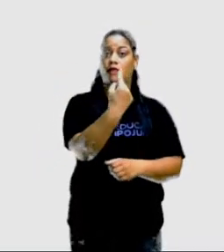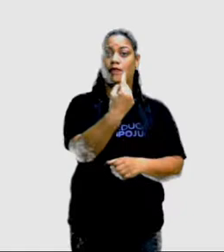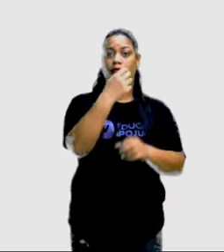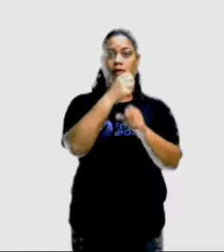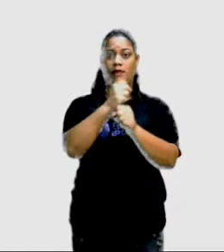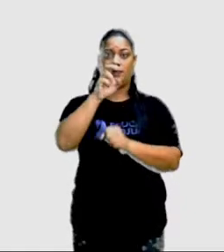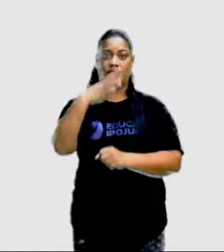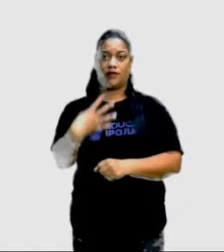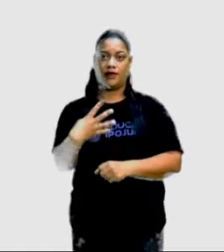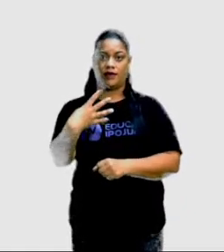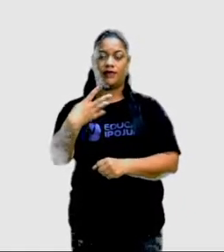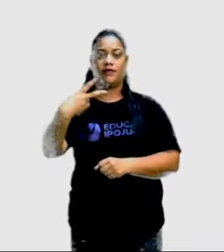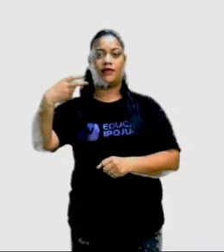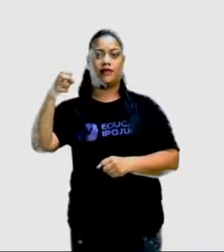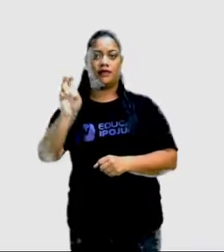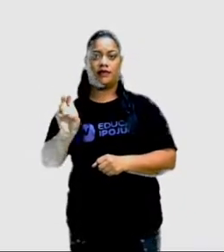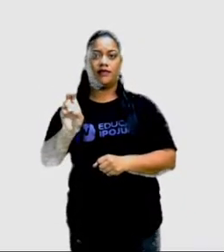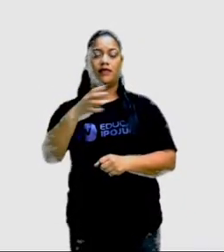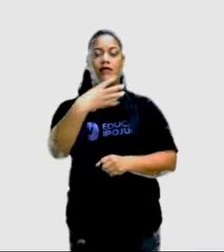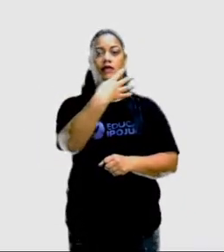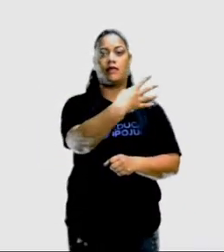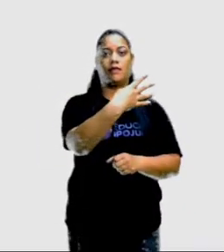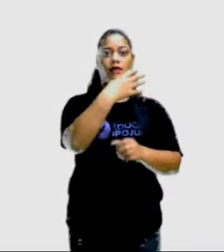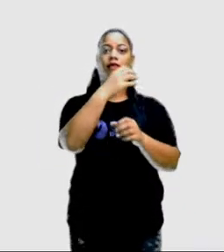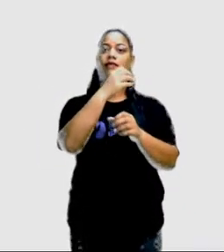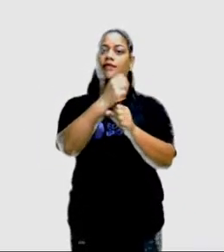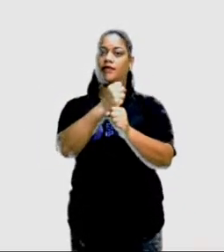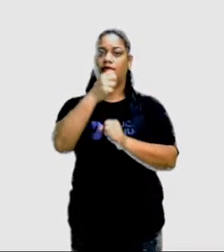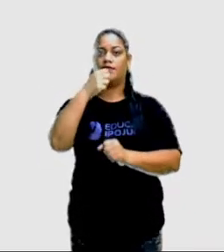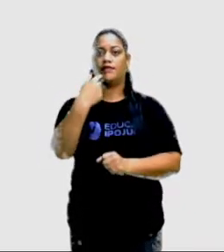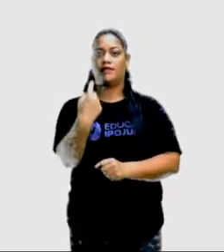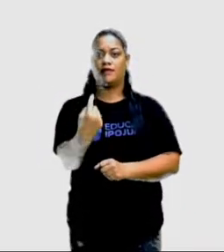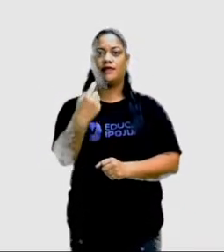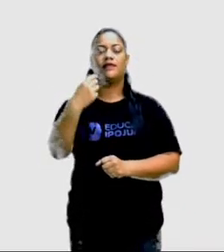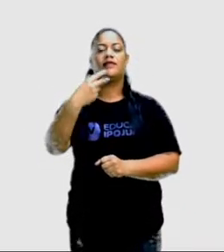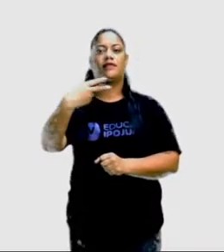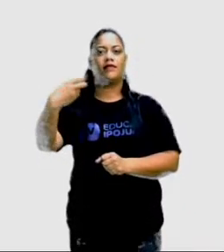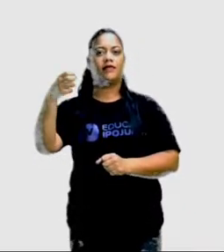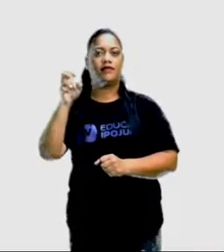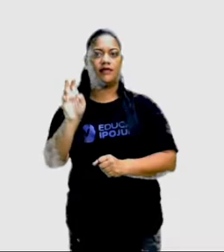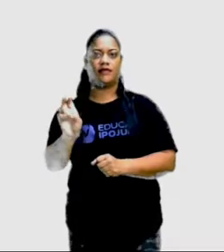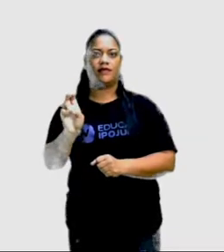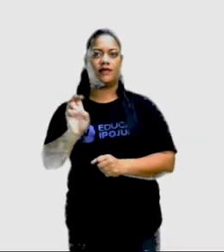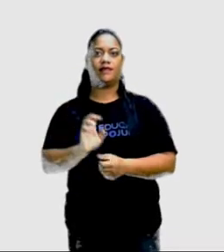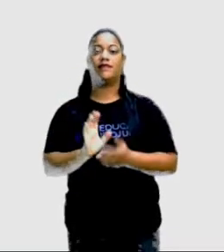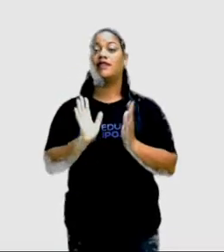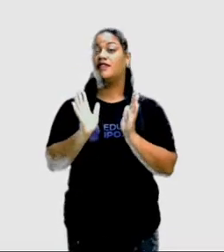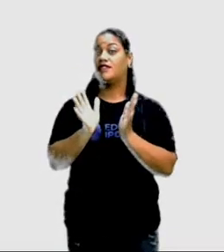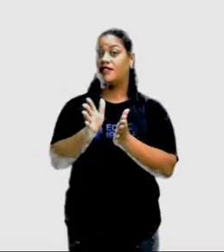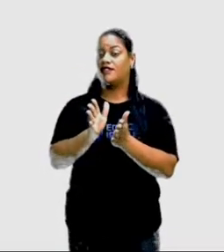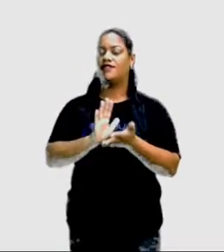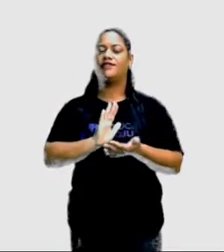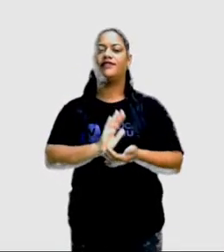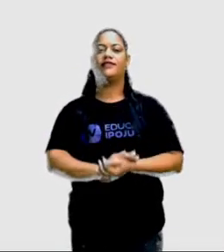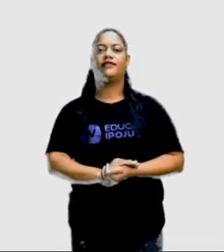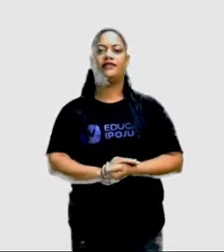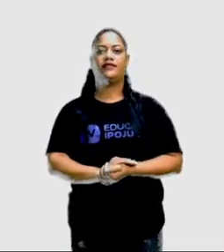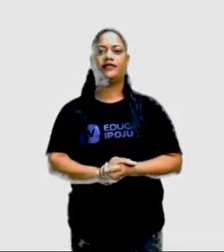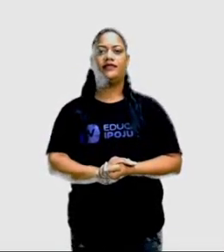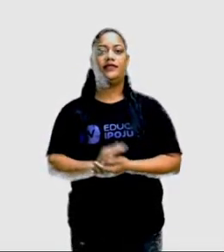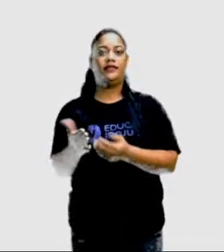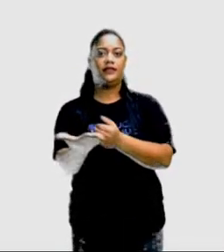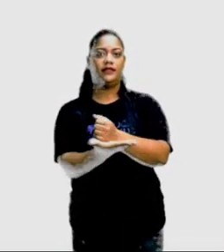mais 4 que dá 5 e 4 mais 1 que vai dar 5. Já nos